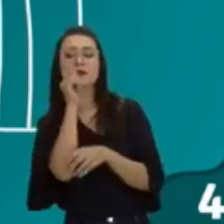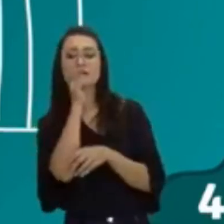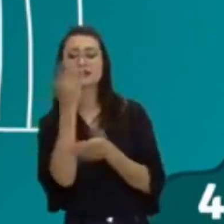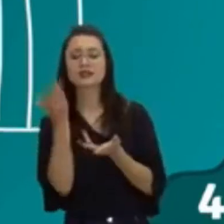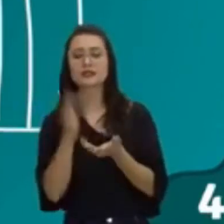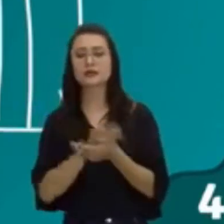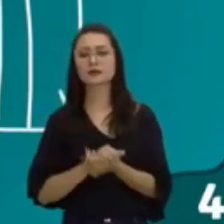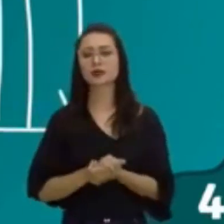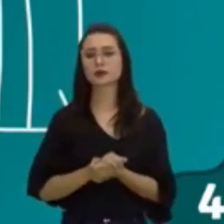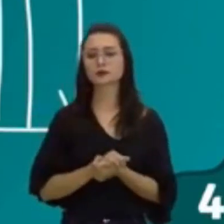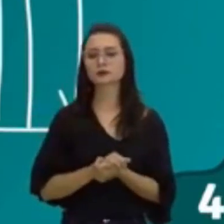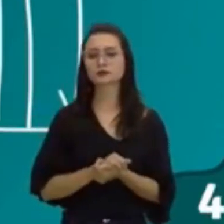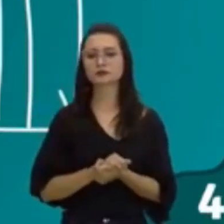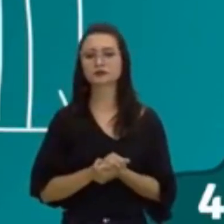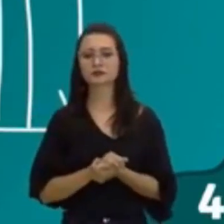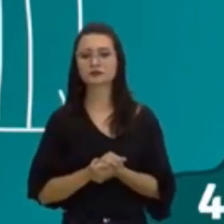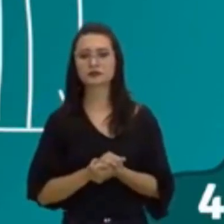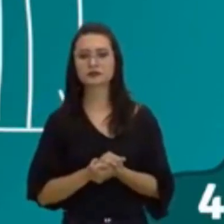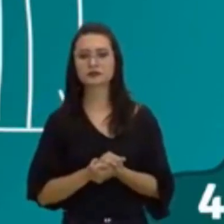estamos